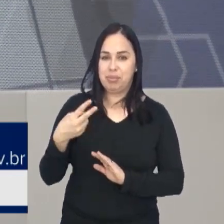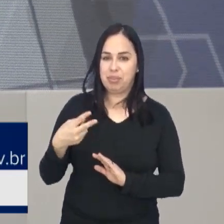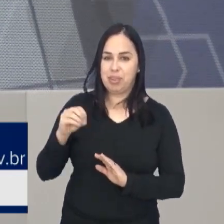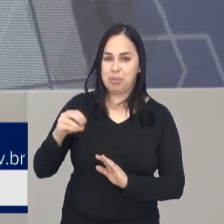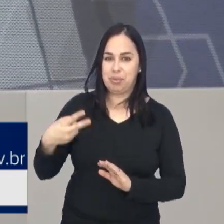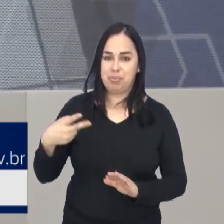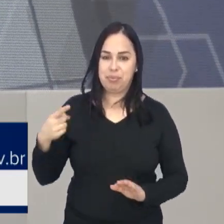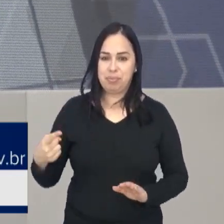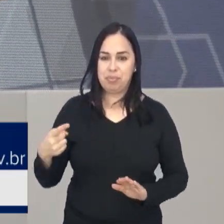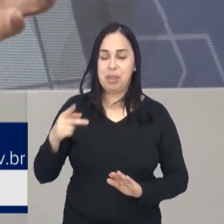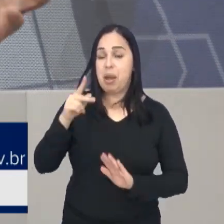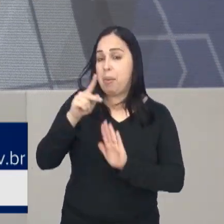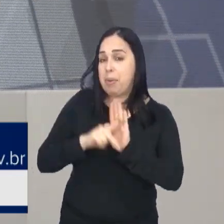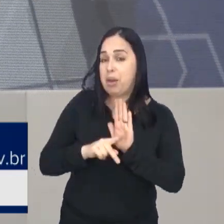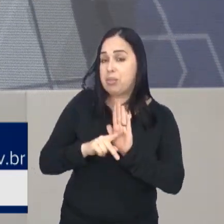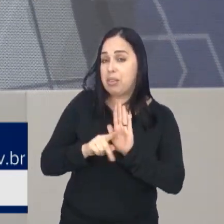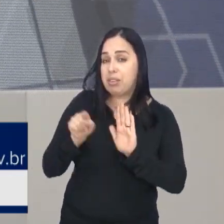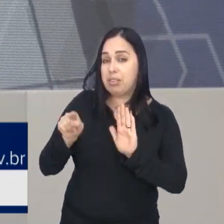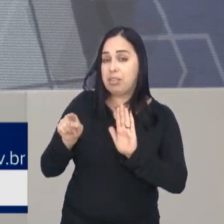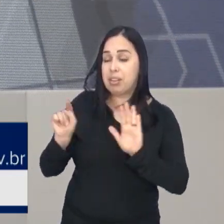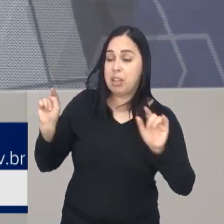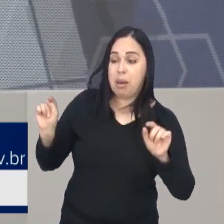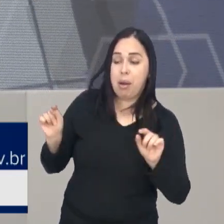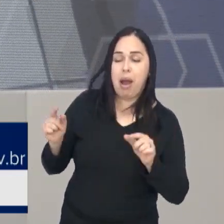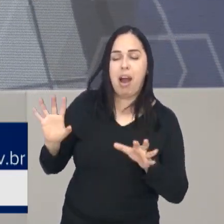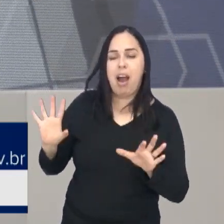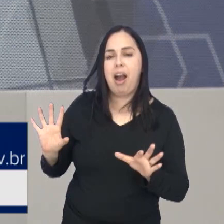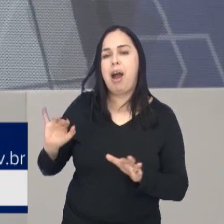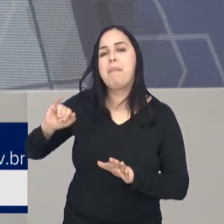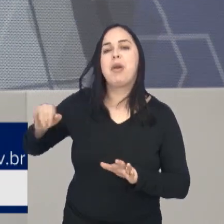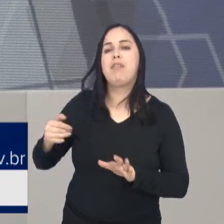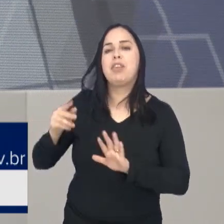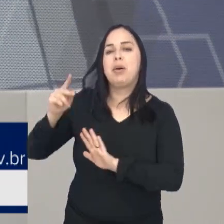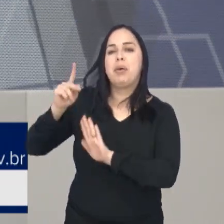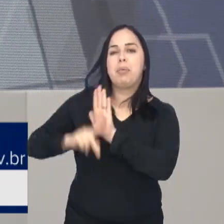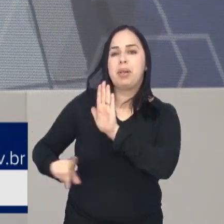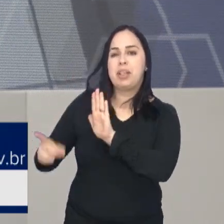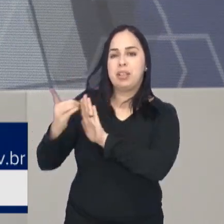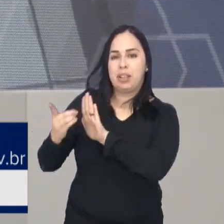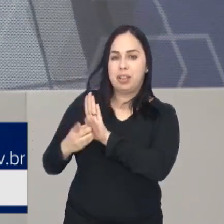é pegar gancho num decreto do seu prefeito, o